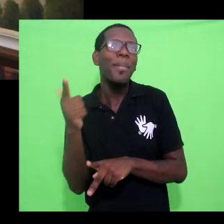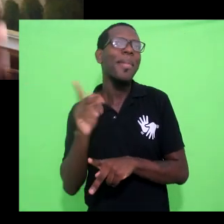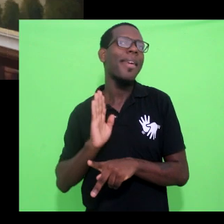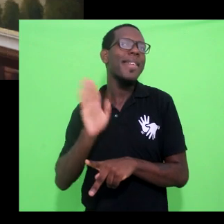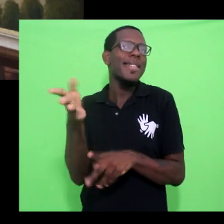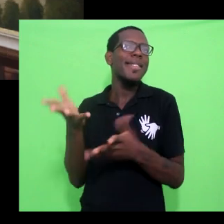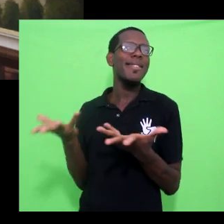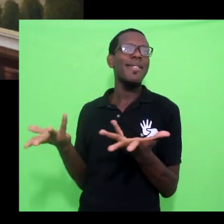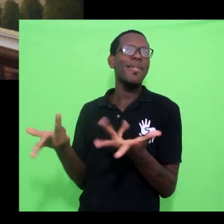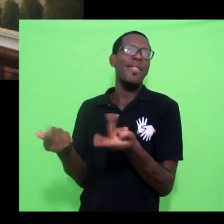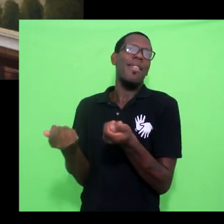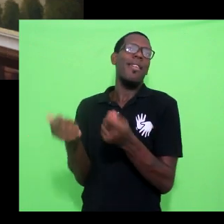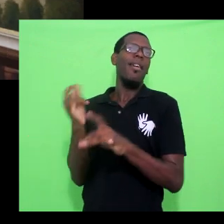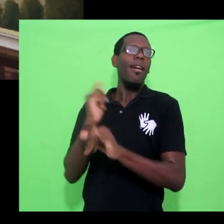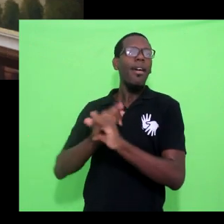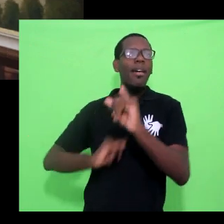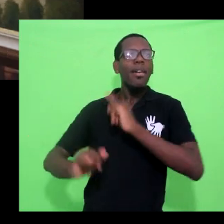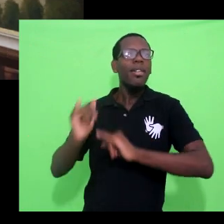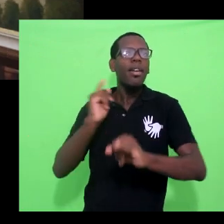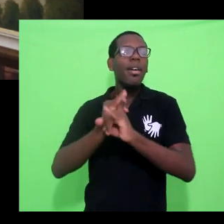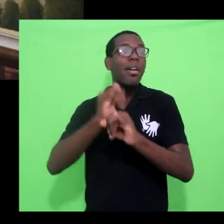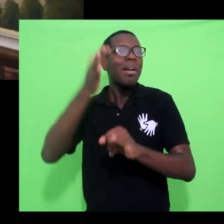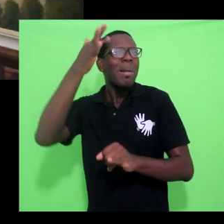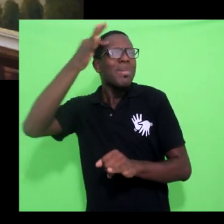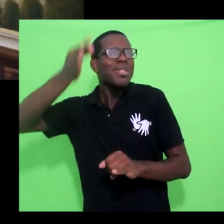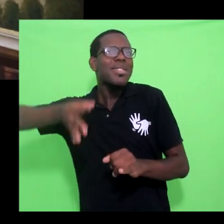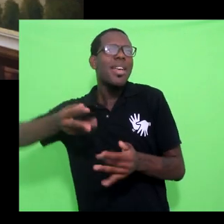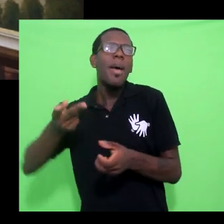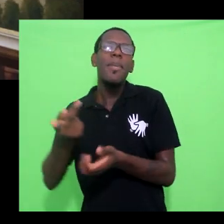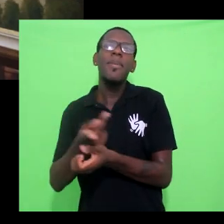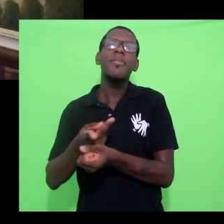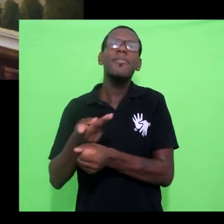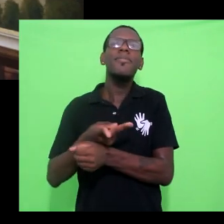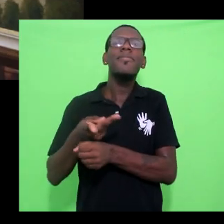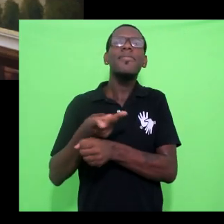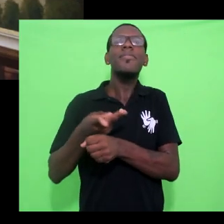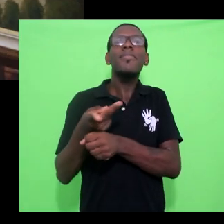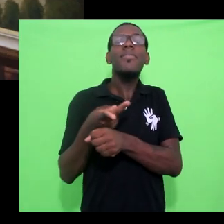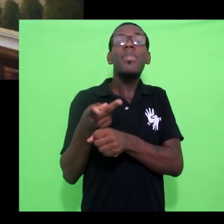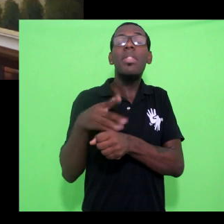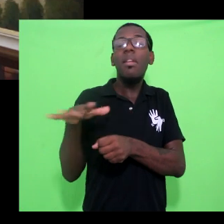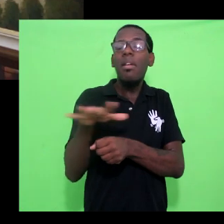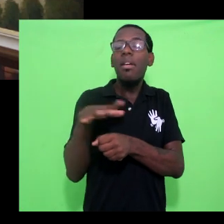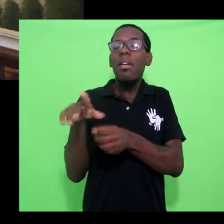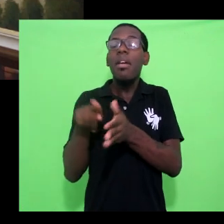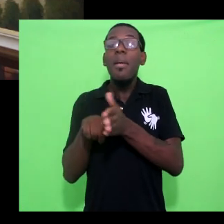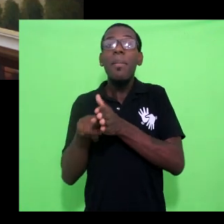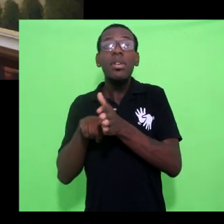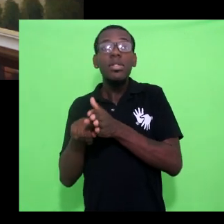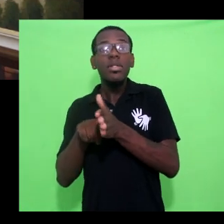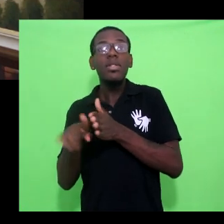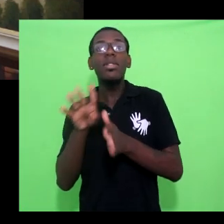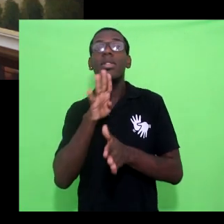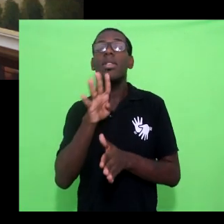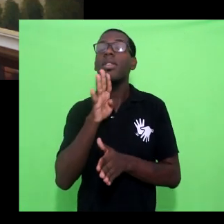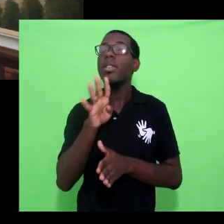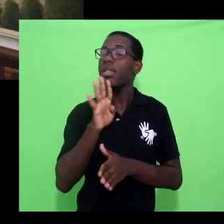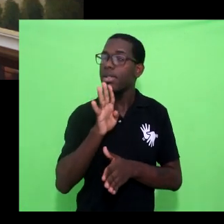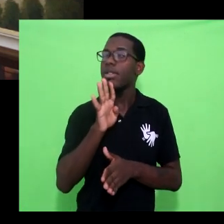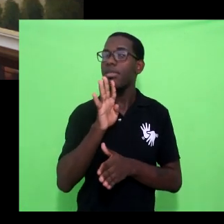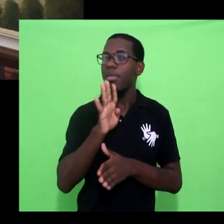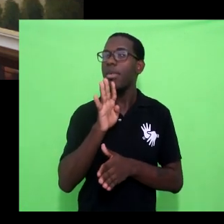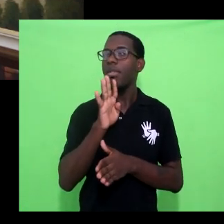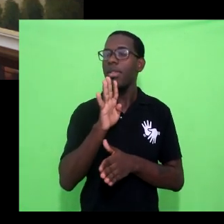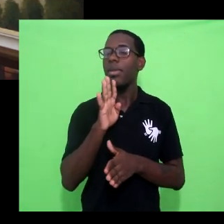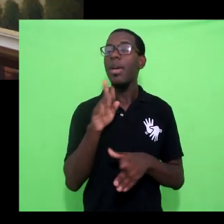o conhecimento memorialístico, à população que normalmente não tem acesso, né, de qualidade pela internet,